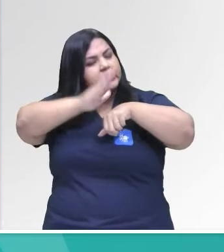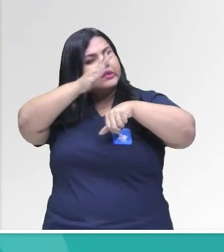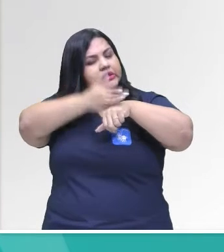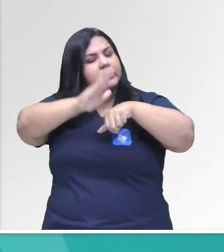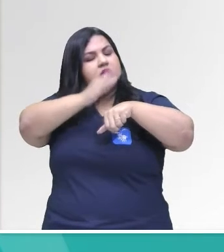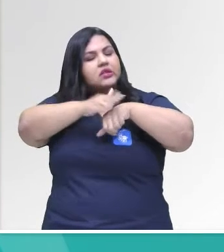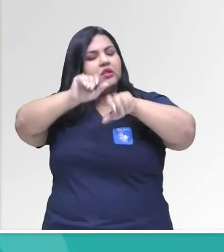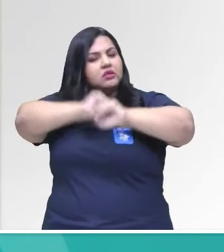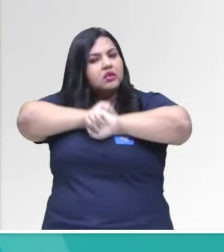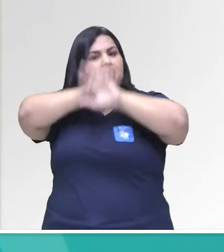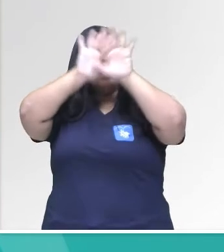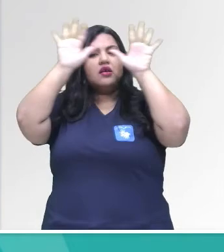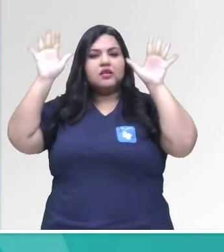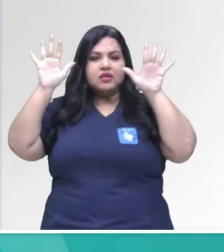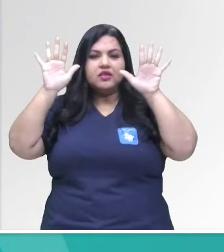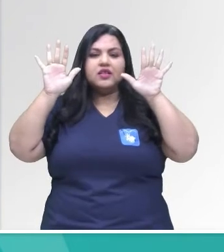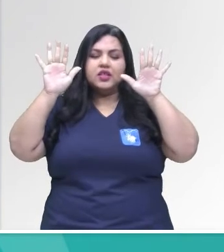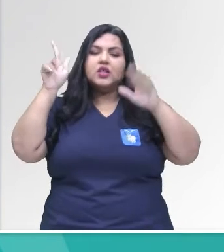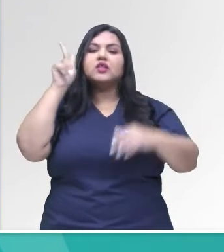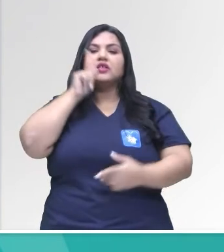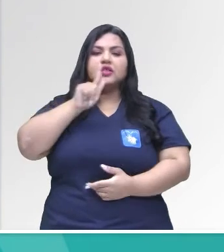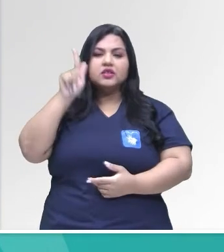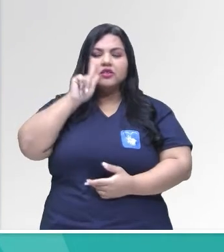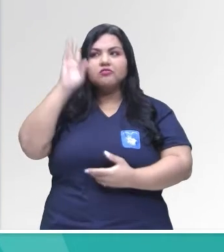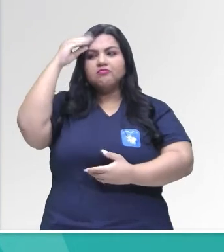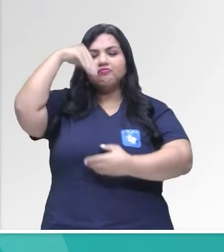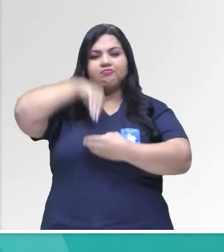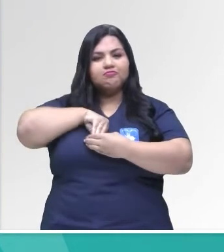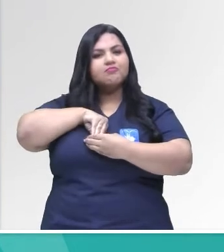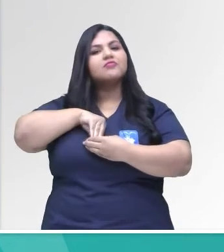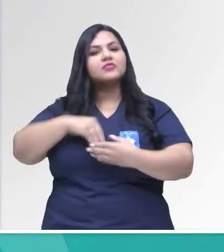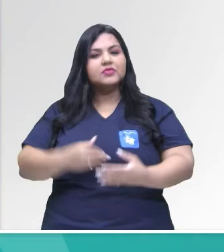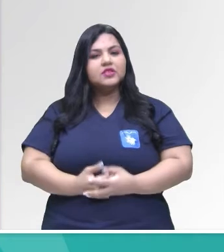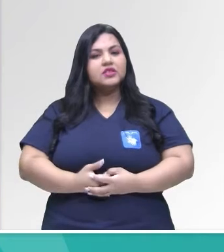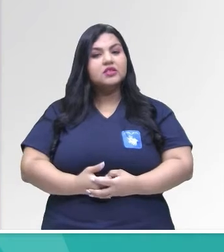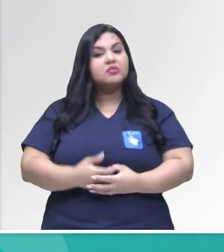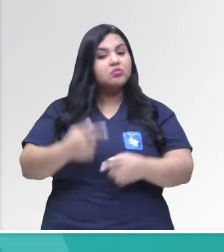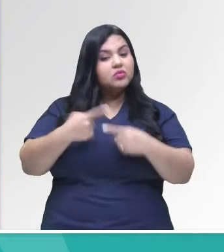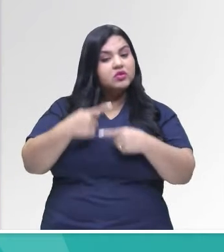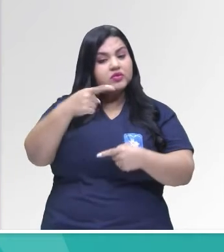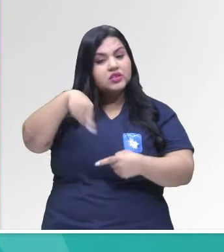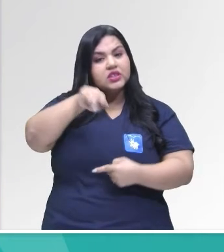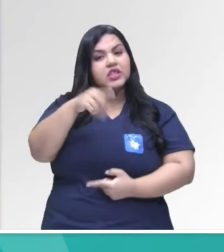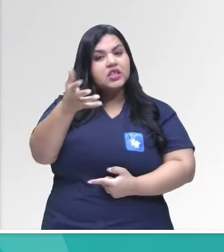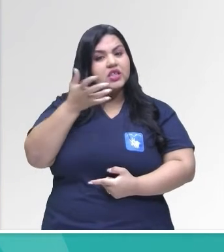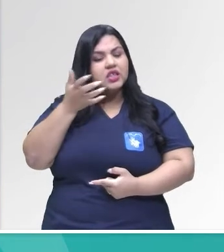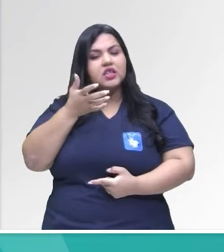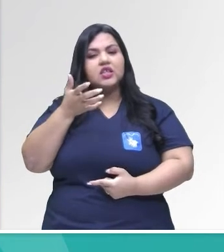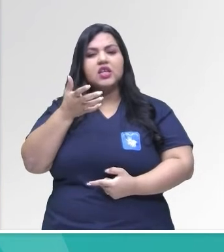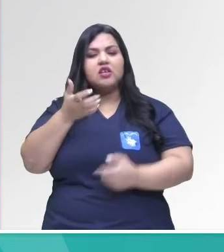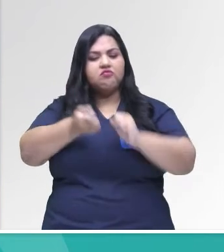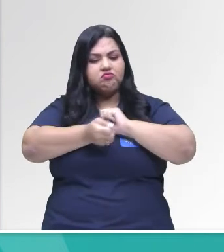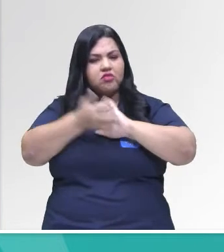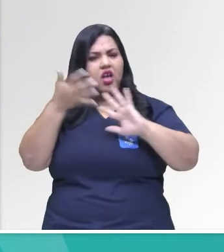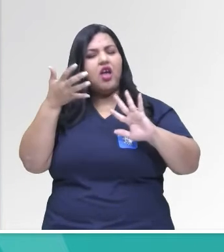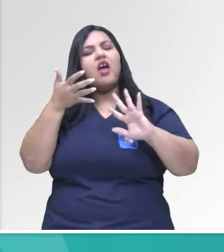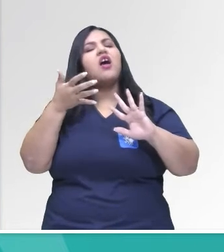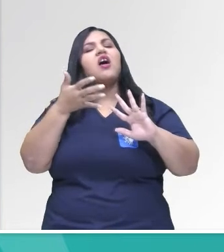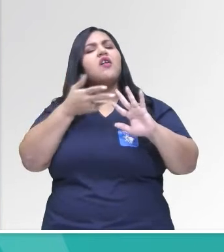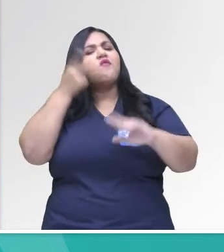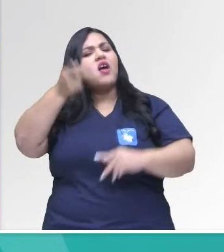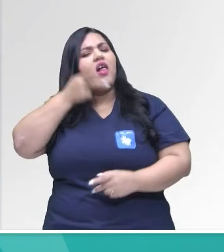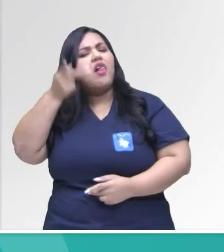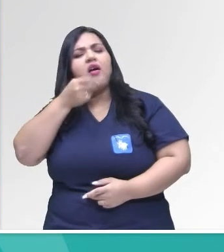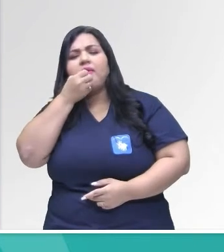até que você consiga internalizar. Porque se você quer ser fluente em algum idioma, você não